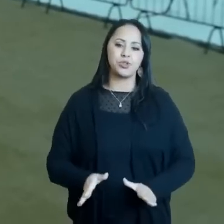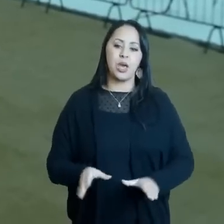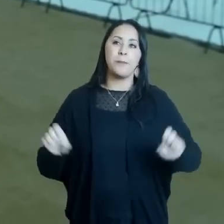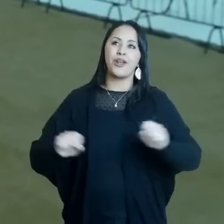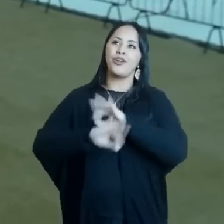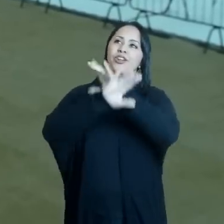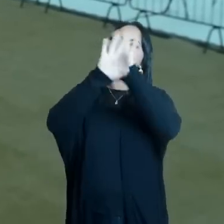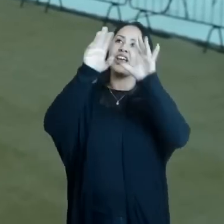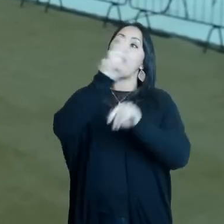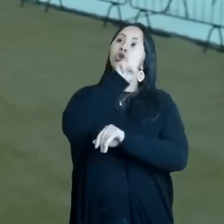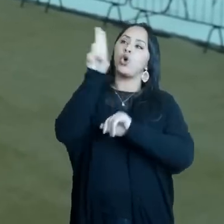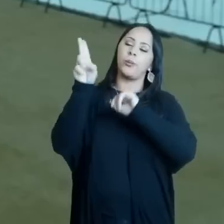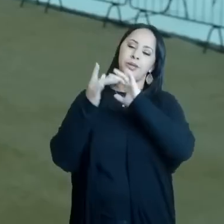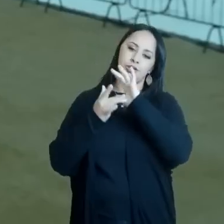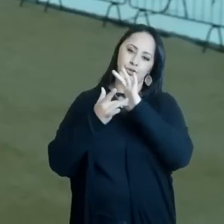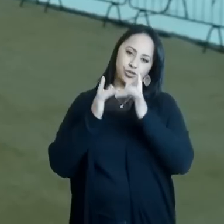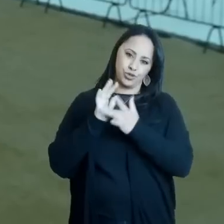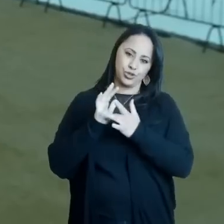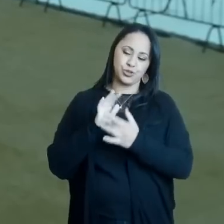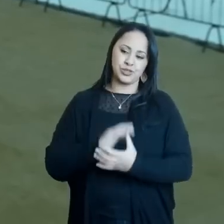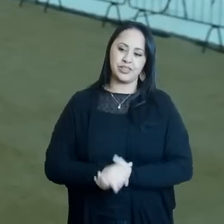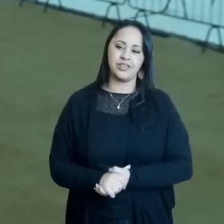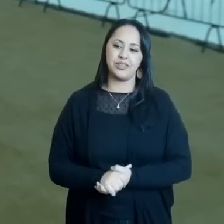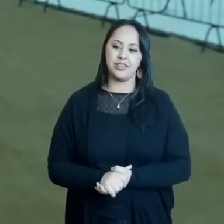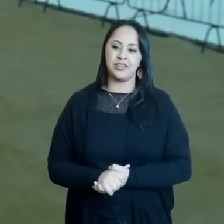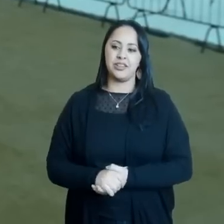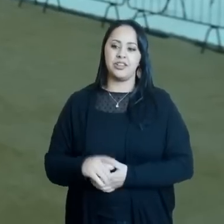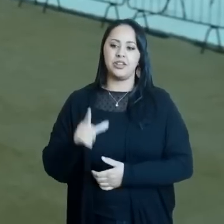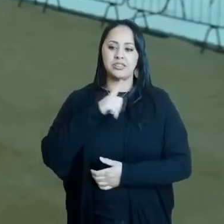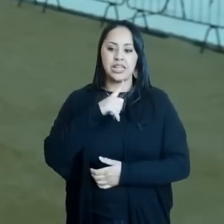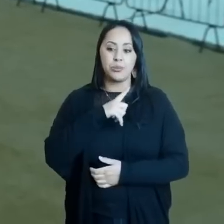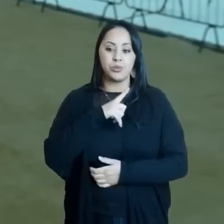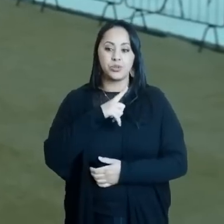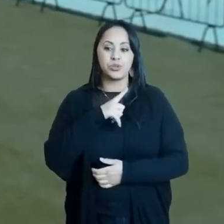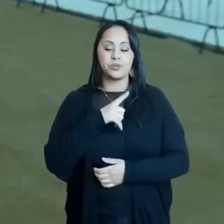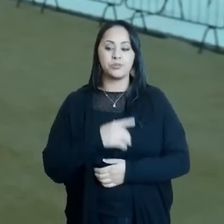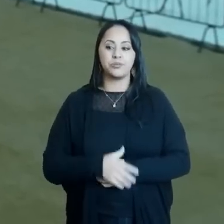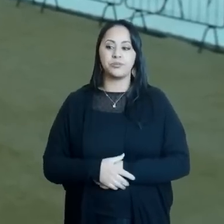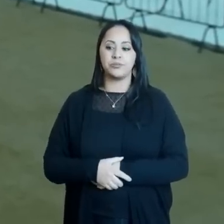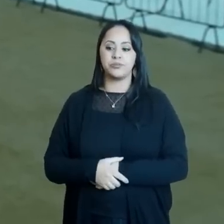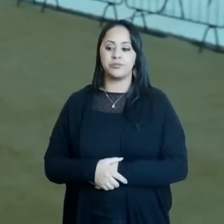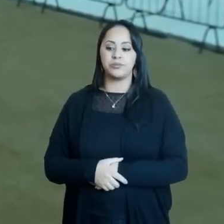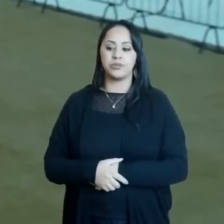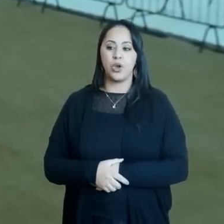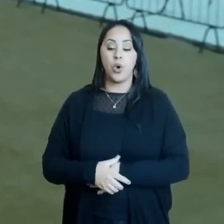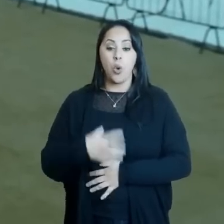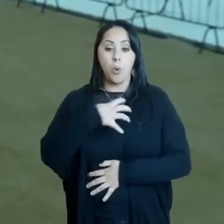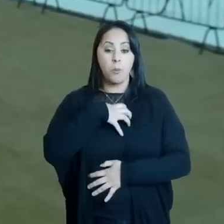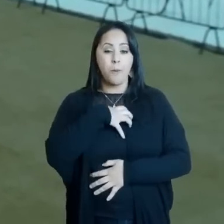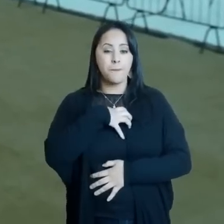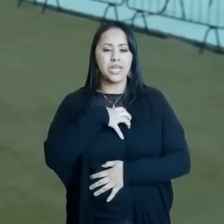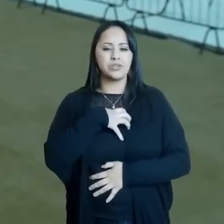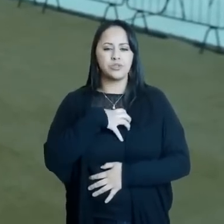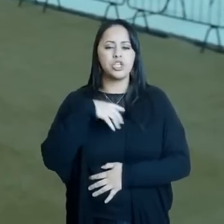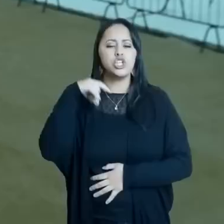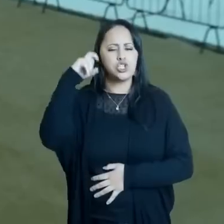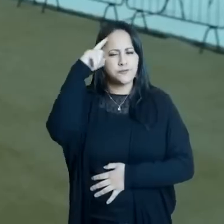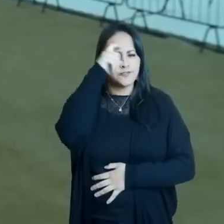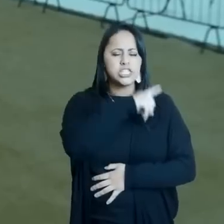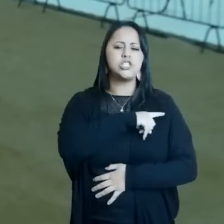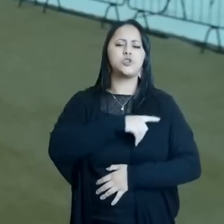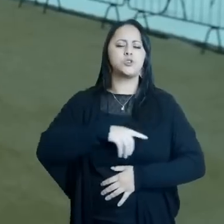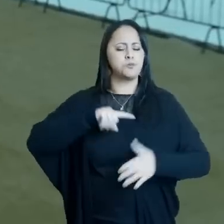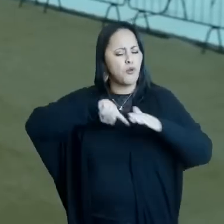do Senhor. Exatamente. E a gente tem enchido os nossos momentos aqui têm sido momentos intensos com